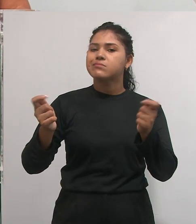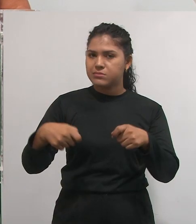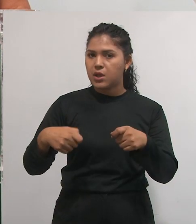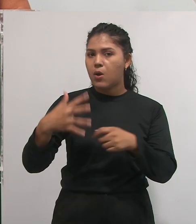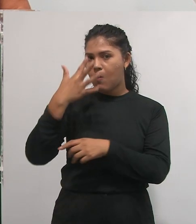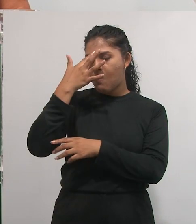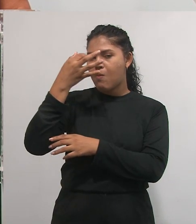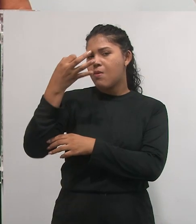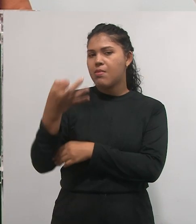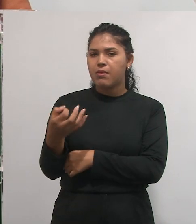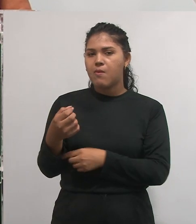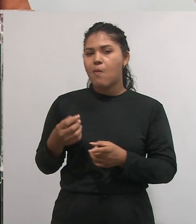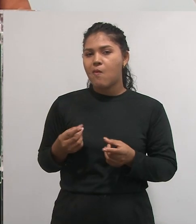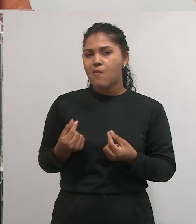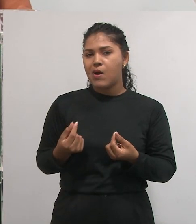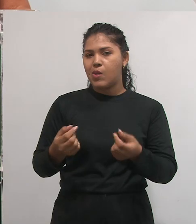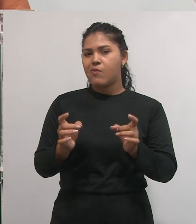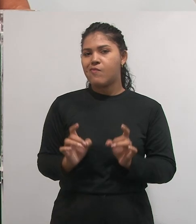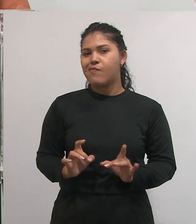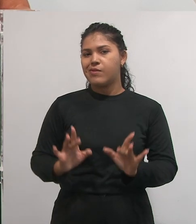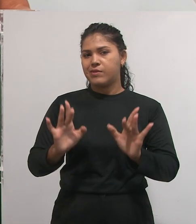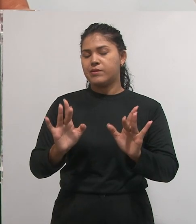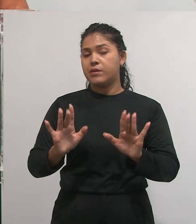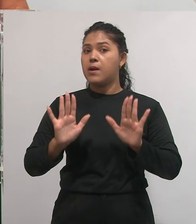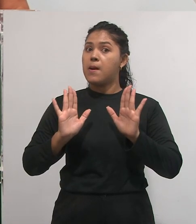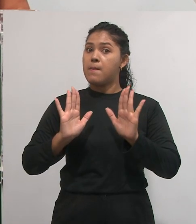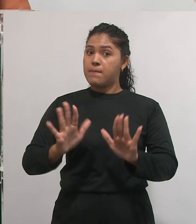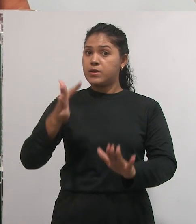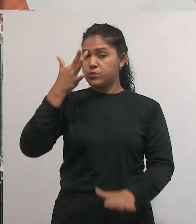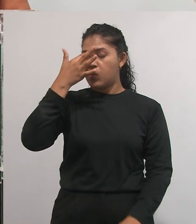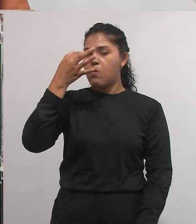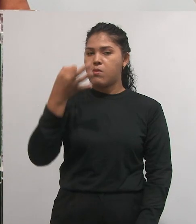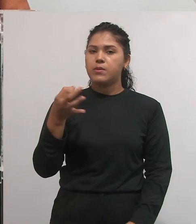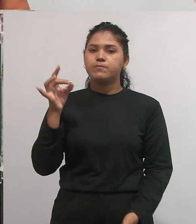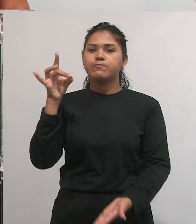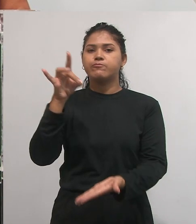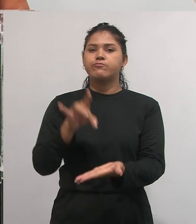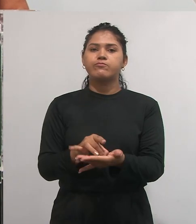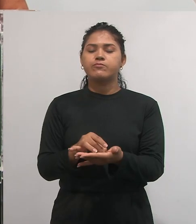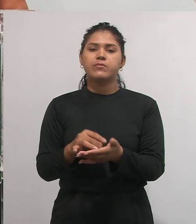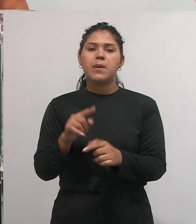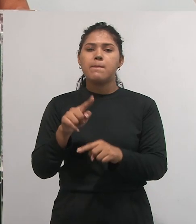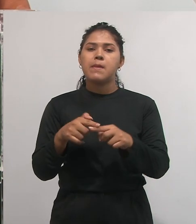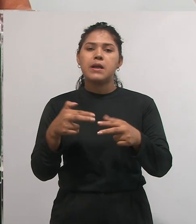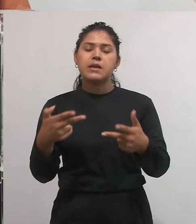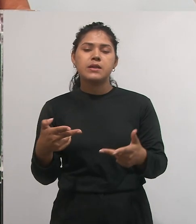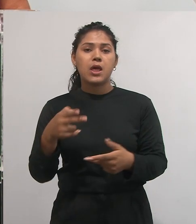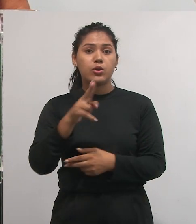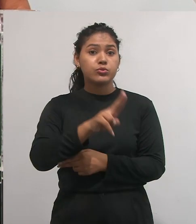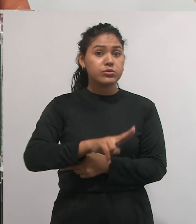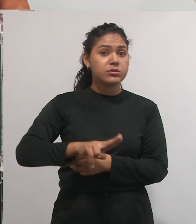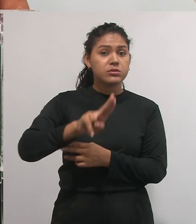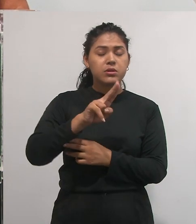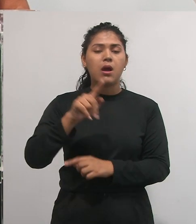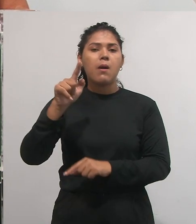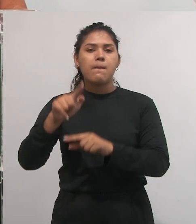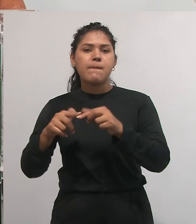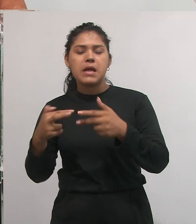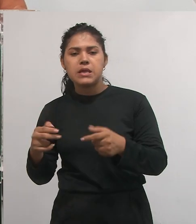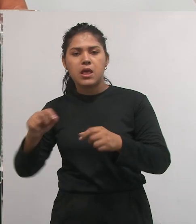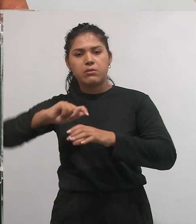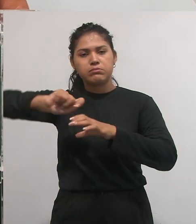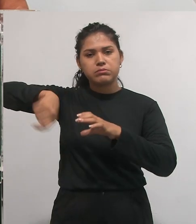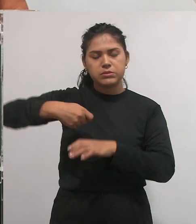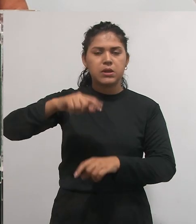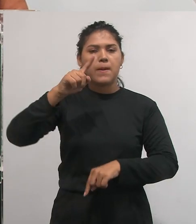gente formou o preço de venda. É claro, para a gente chegar no custo da matéria-prima, no custo da mão de obra